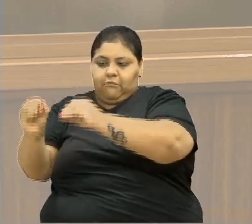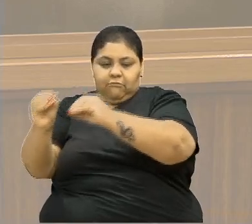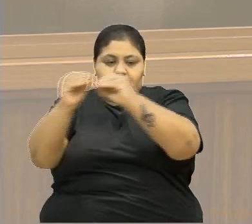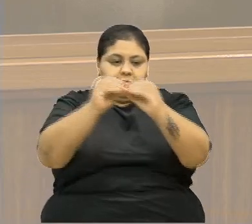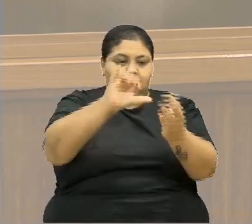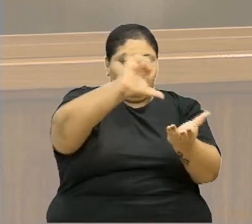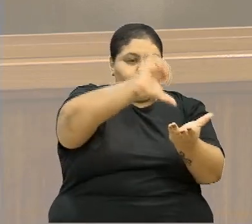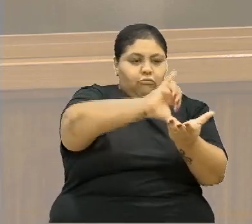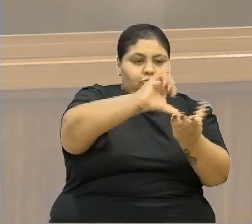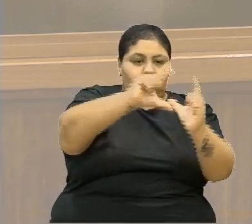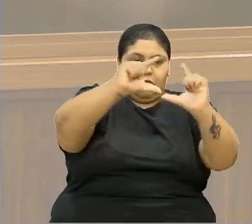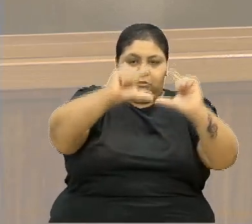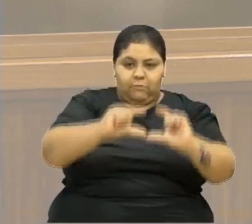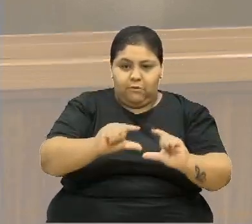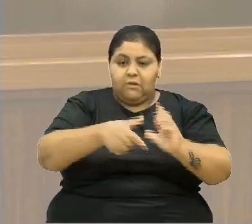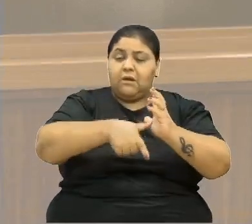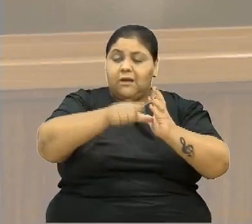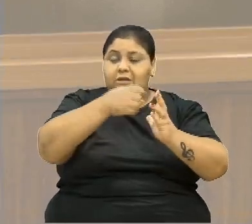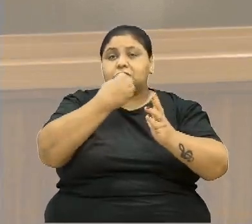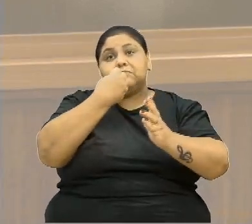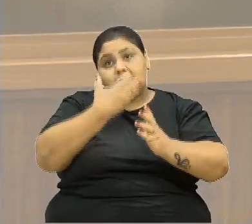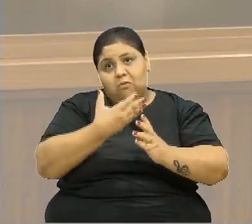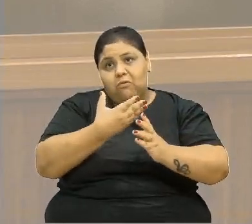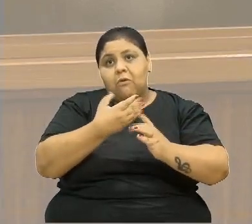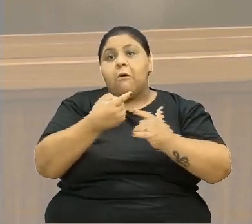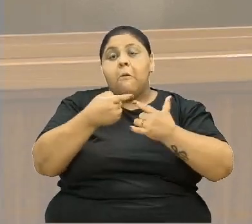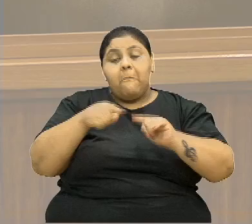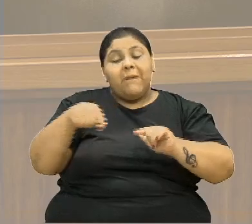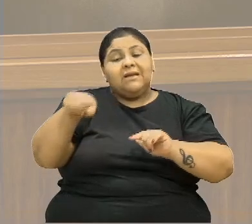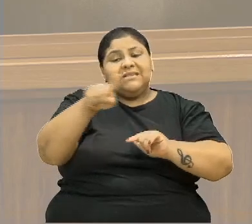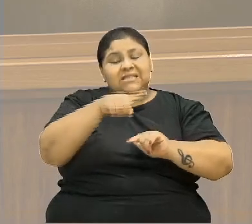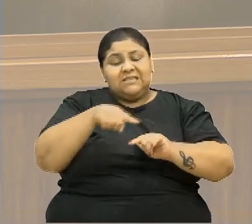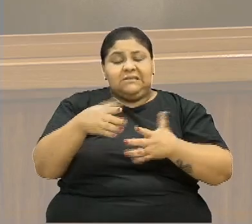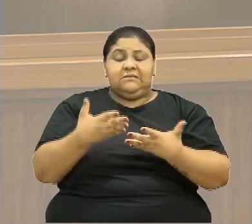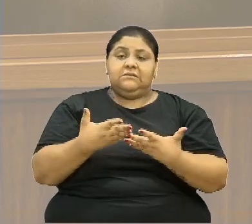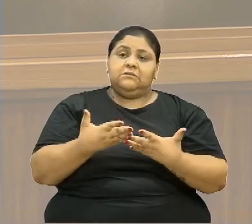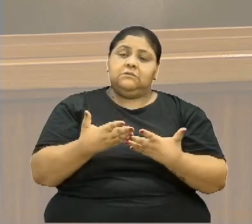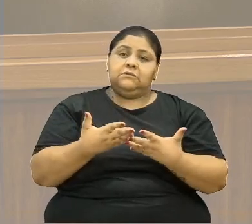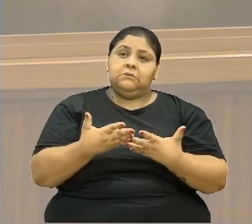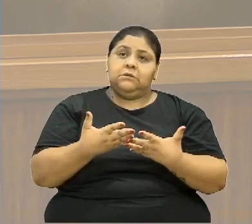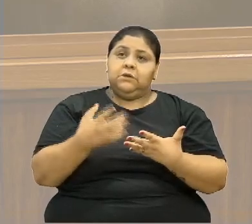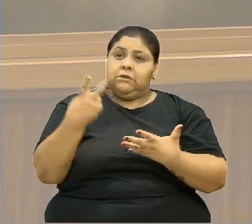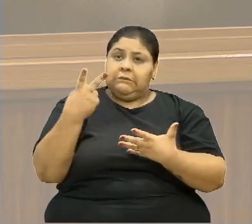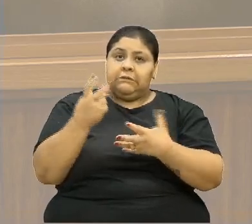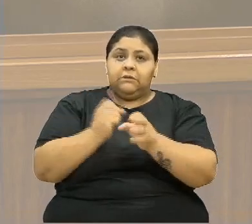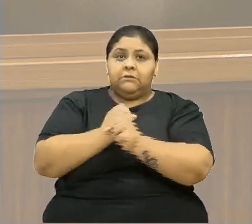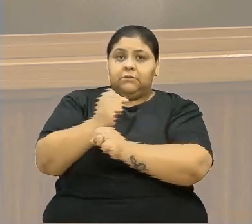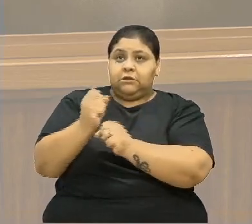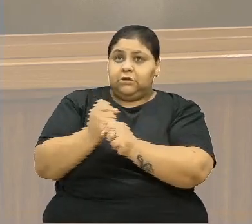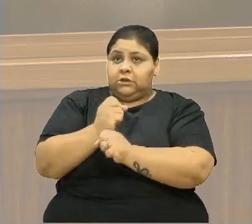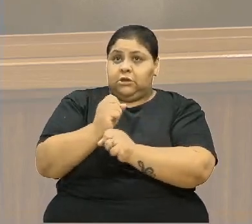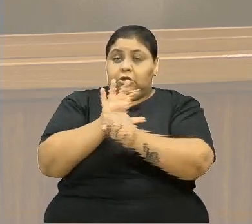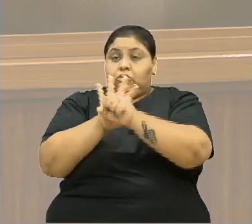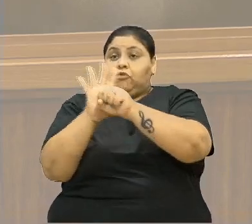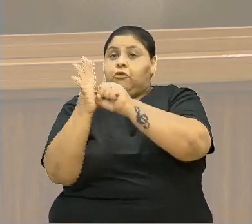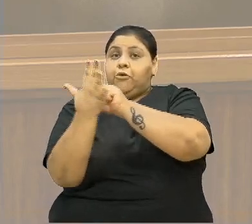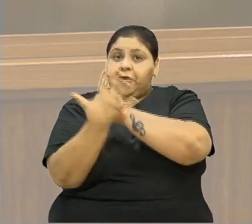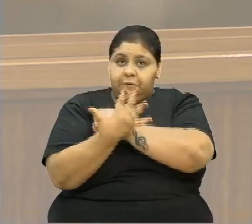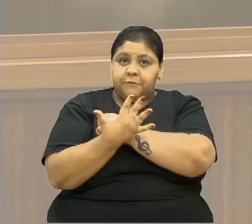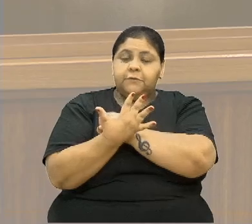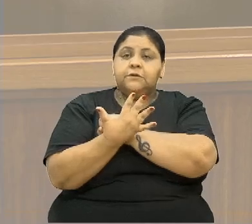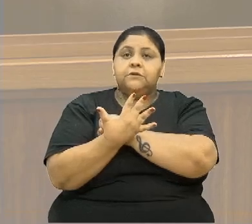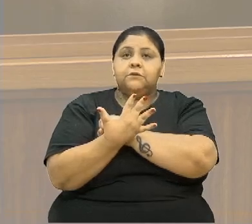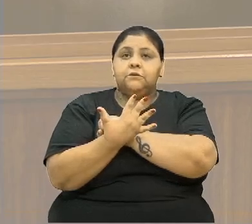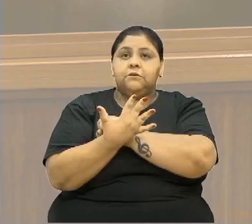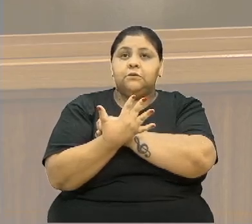menor, fazia sentido. Porém, a gente já passa aí há 2 anos da pandemia, onde a